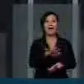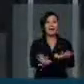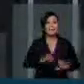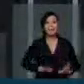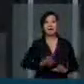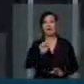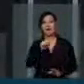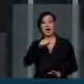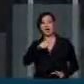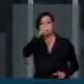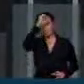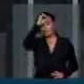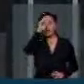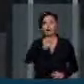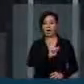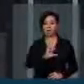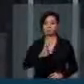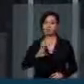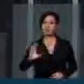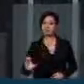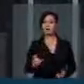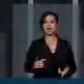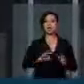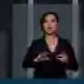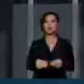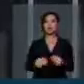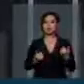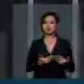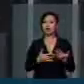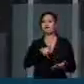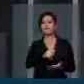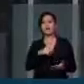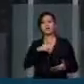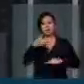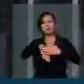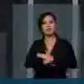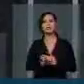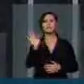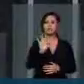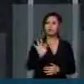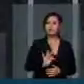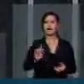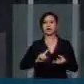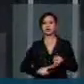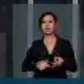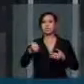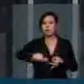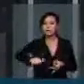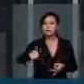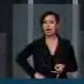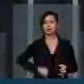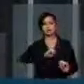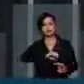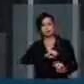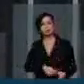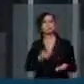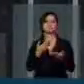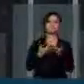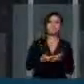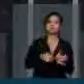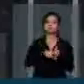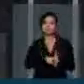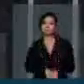na escola, vai dar qualidade, vai ter ensino, pesquisa e extensão. Isso já tomou conta dos professores e dos estudantes.